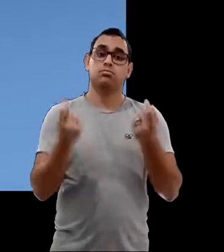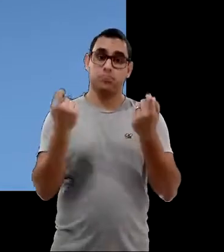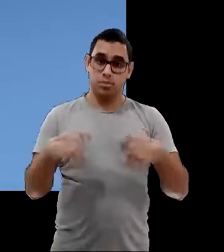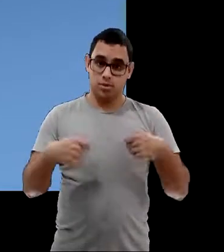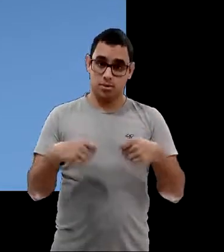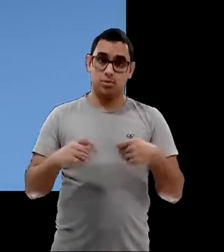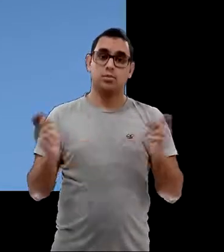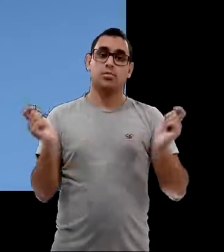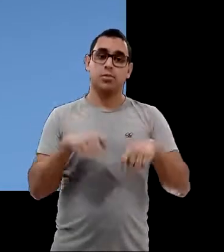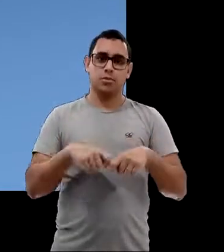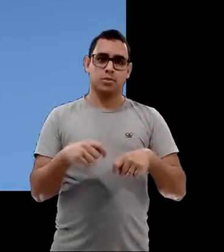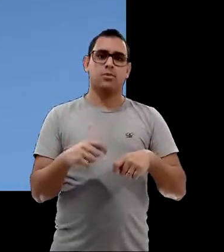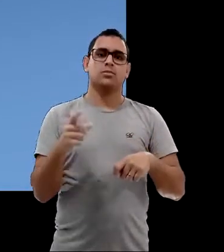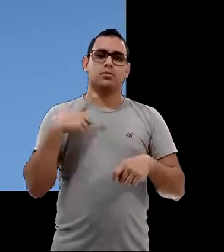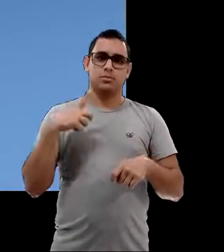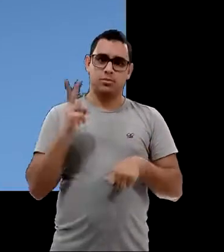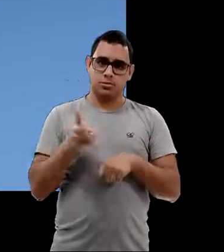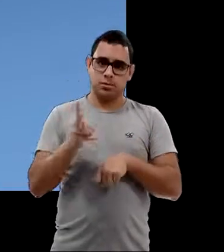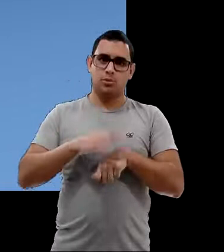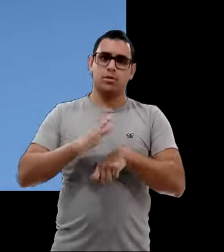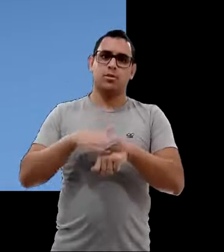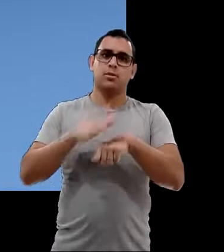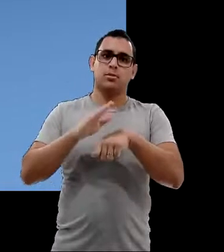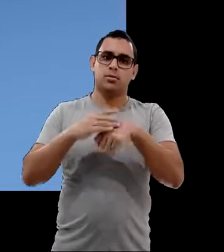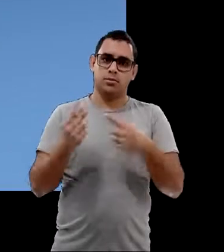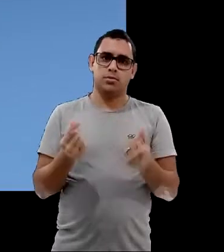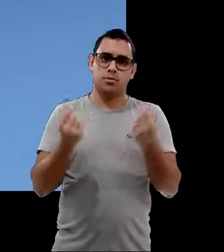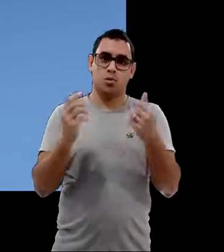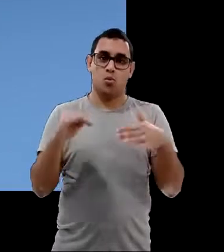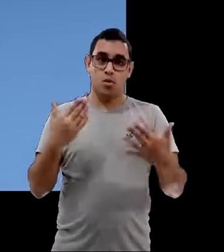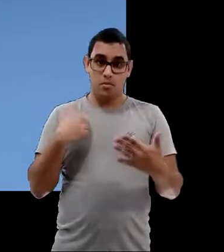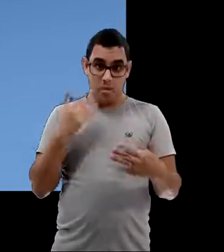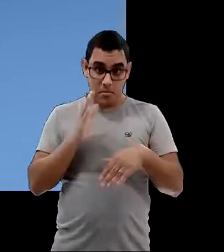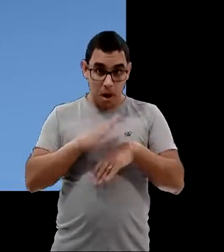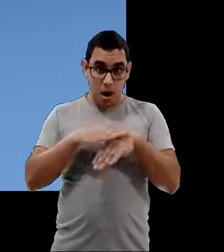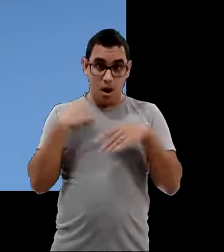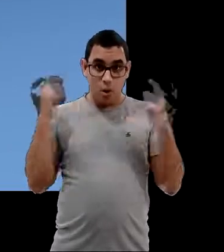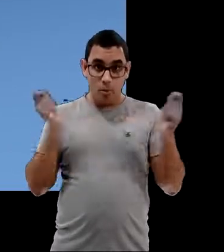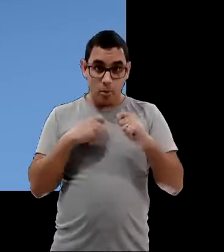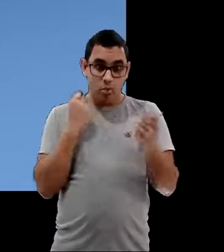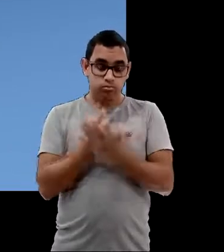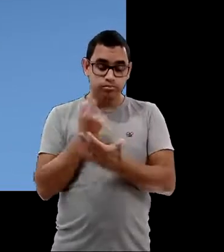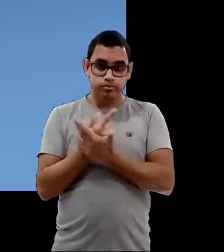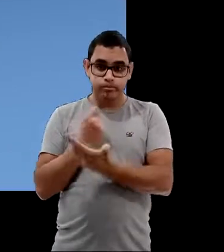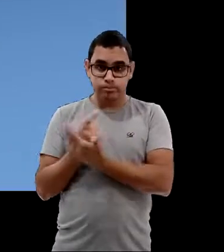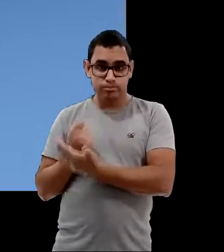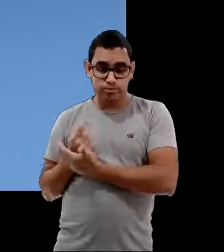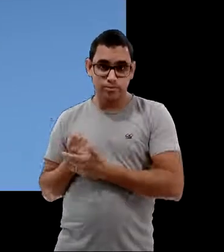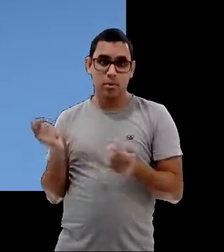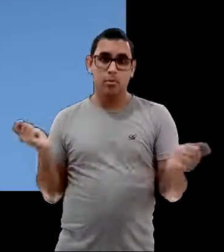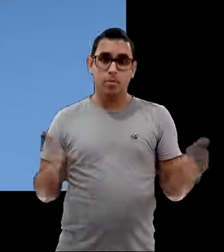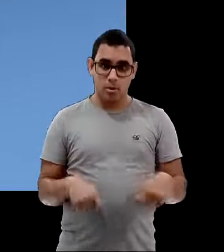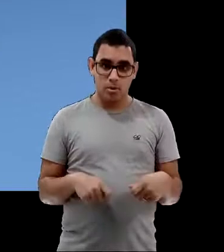condição de adquiri-lo, de comprá-lo, de possuí-lo. Então, quanto mais